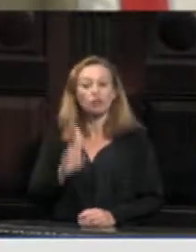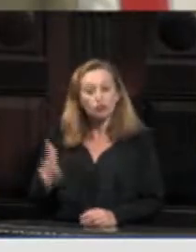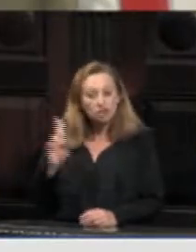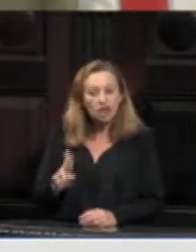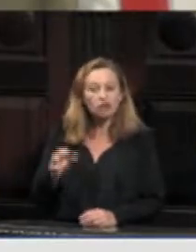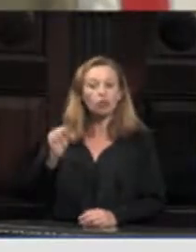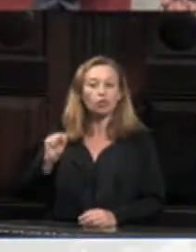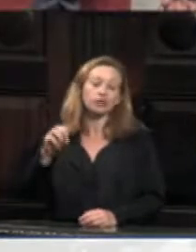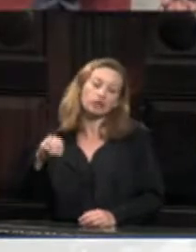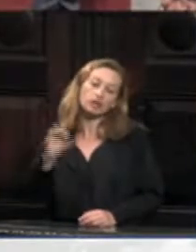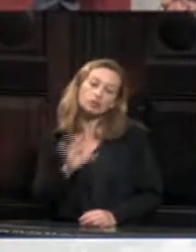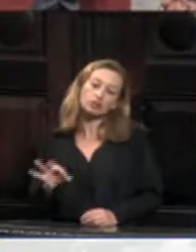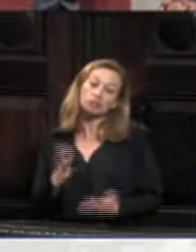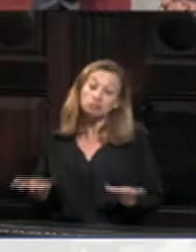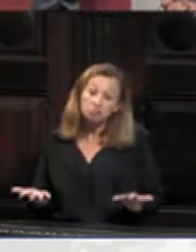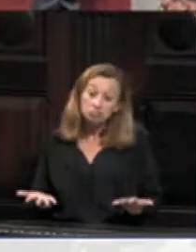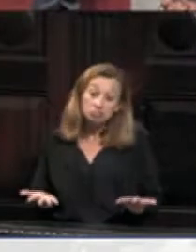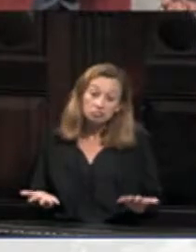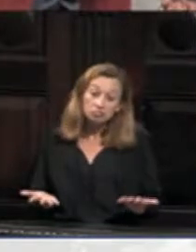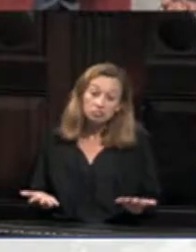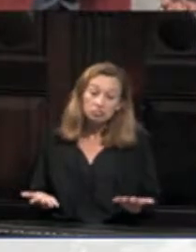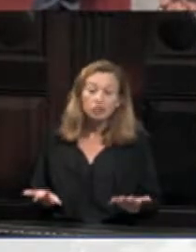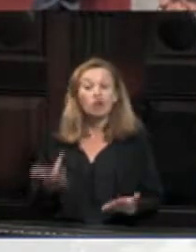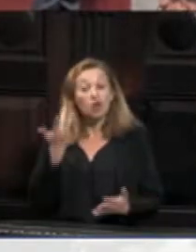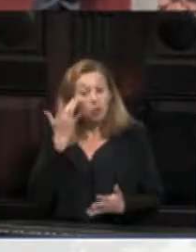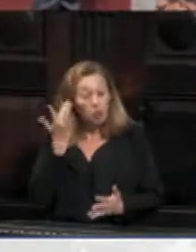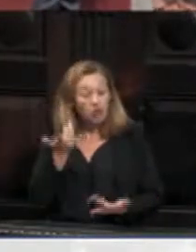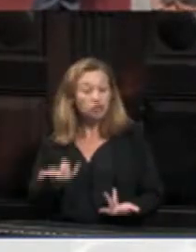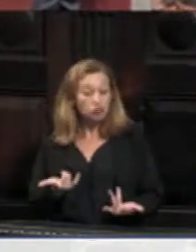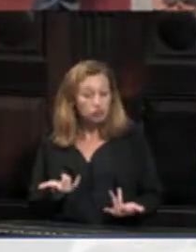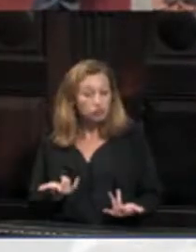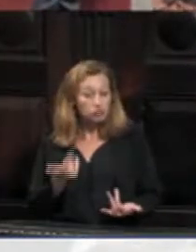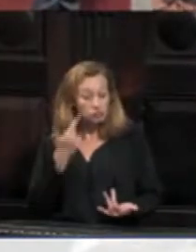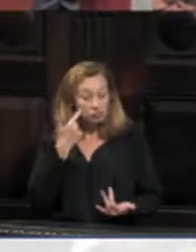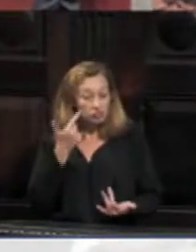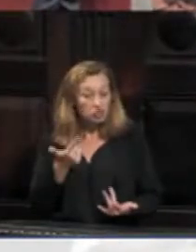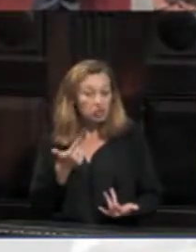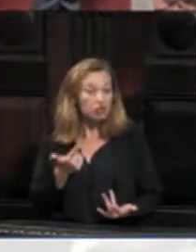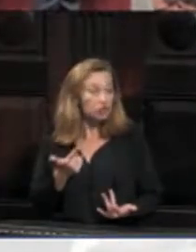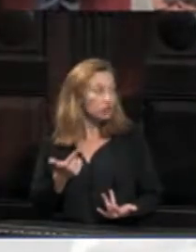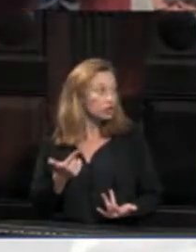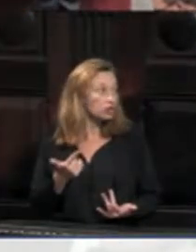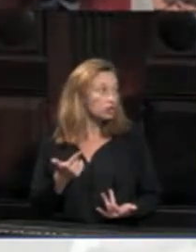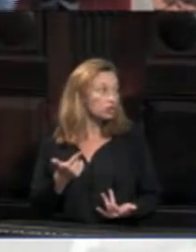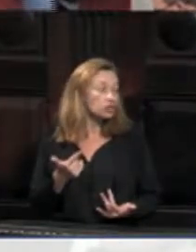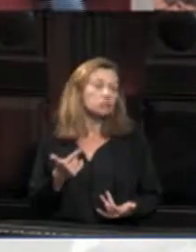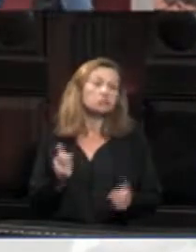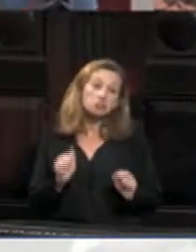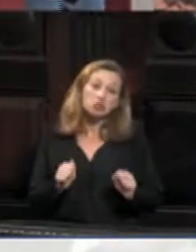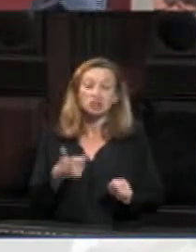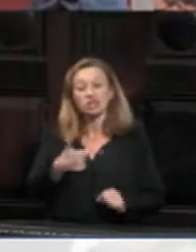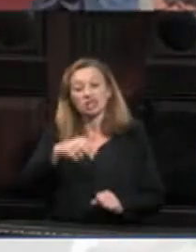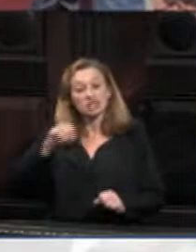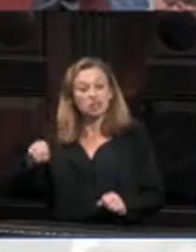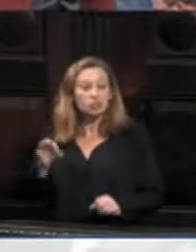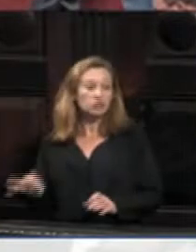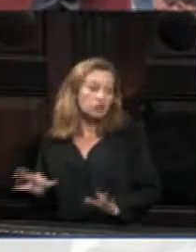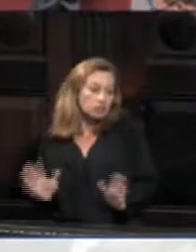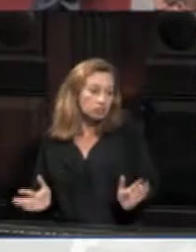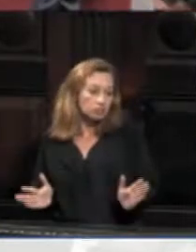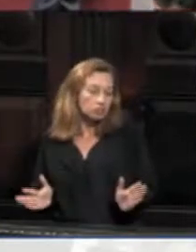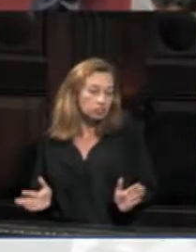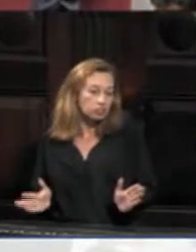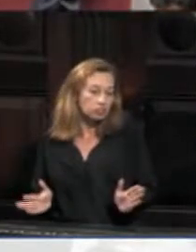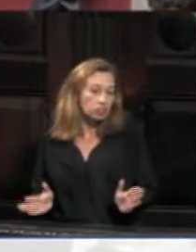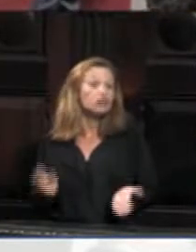80. Eu acho que se a gente reduzir a contrapartida, esse potencial poderá ir até os 100% do 0,5%.